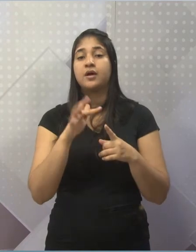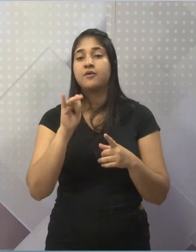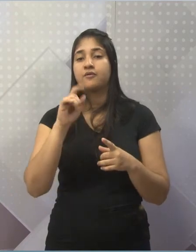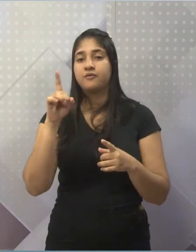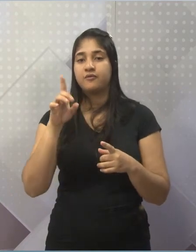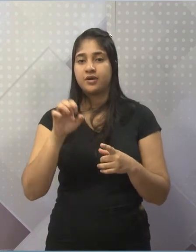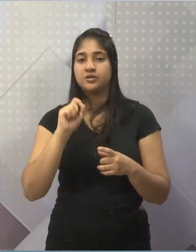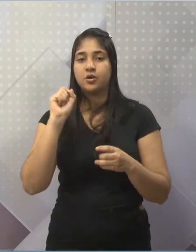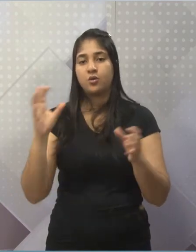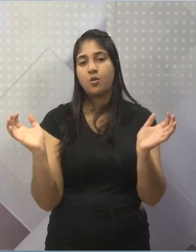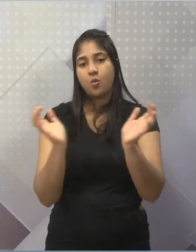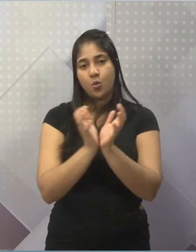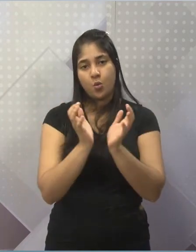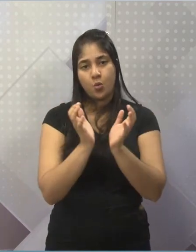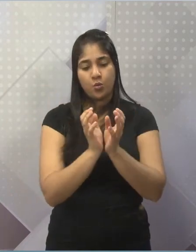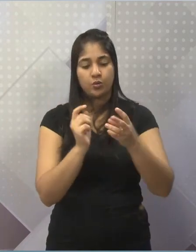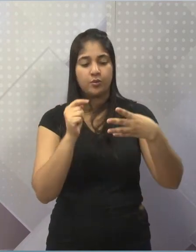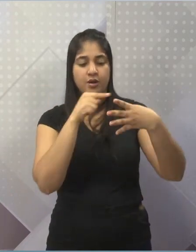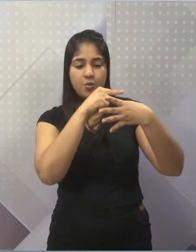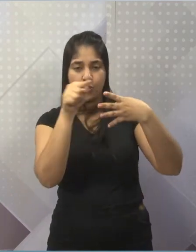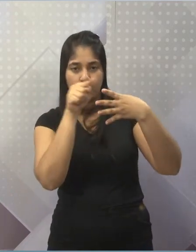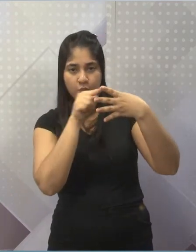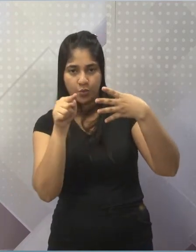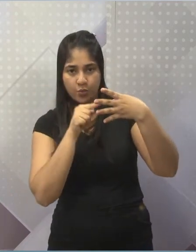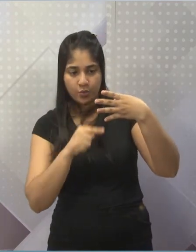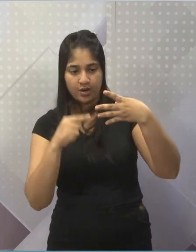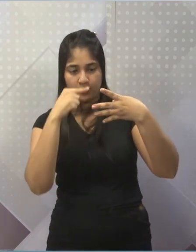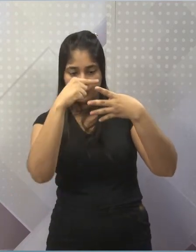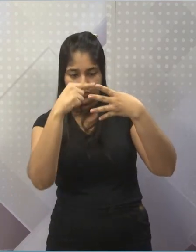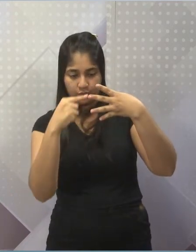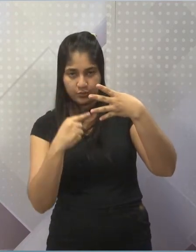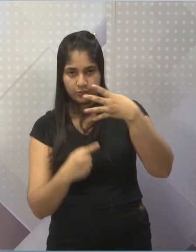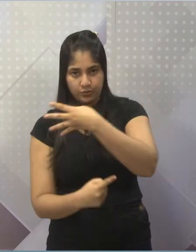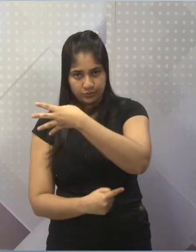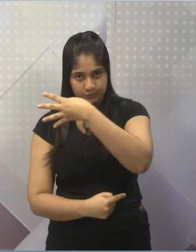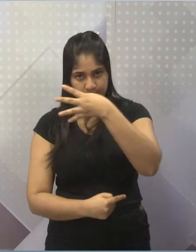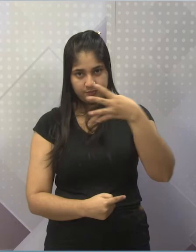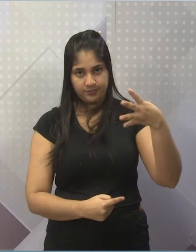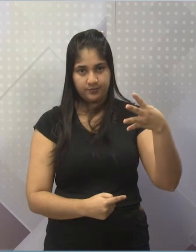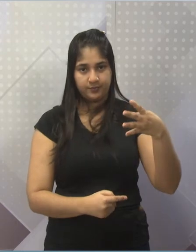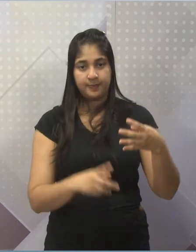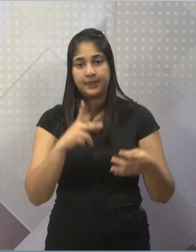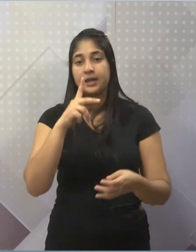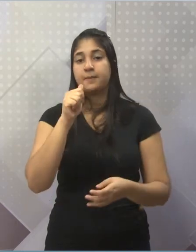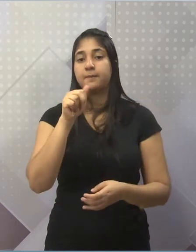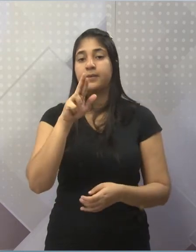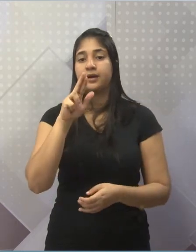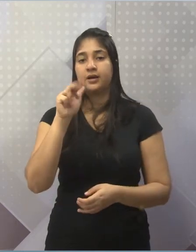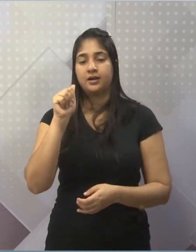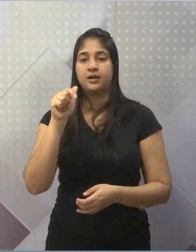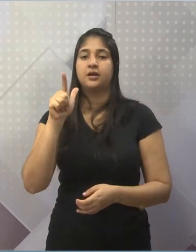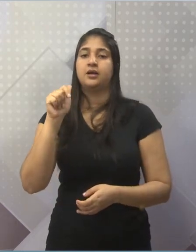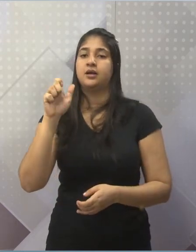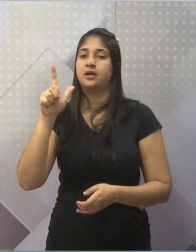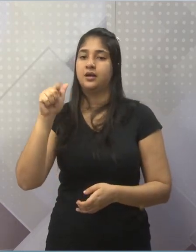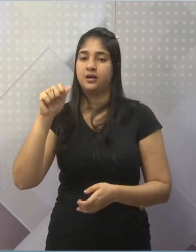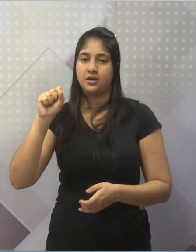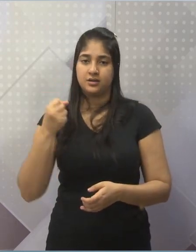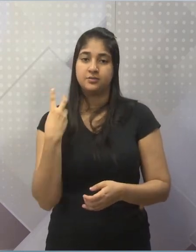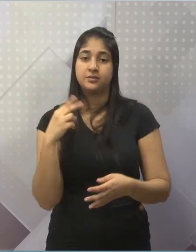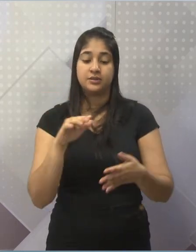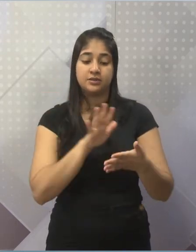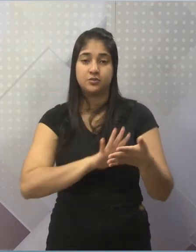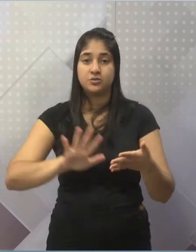de retas é esse conjunto com retas paralelas. Lembrem-se do que são paralelas, certo? Elas precisam estar no